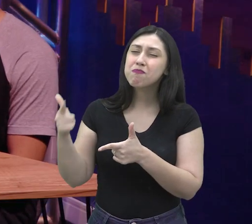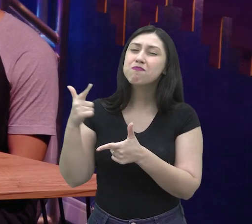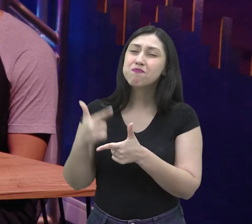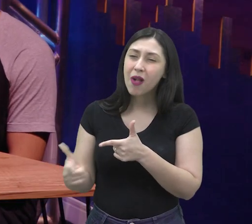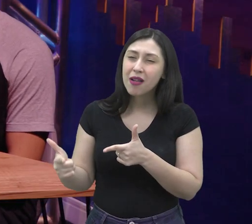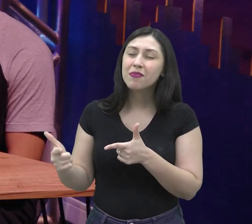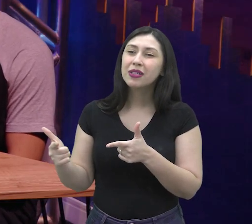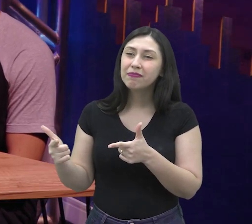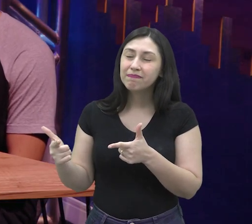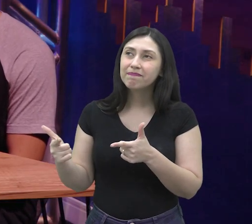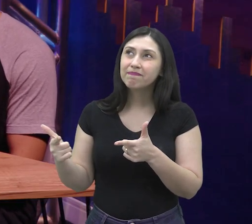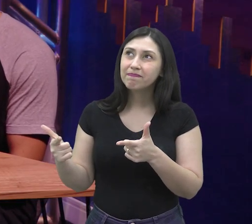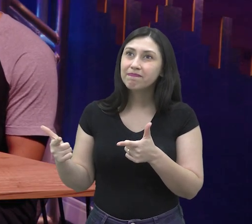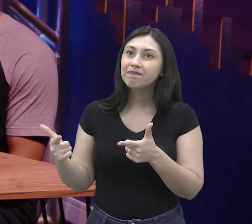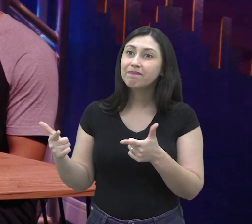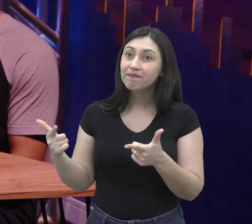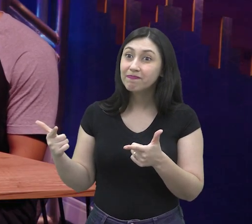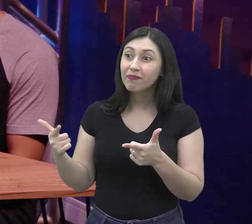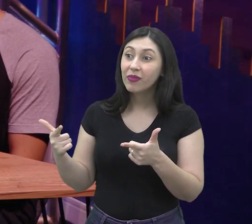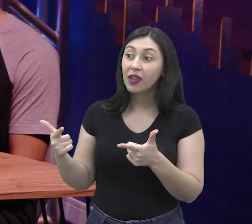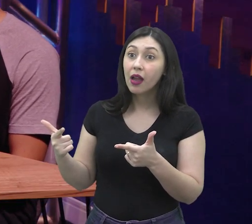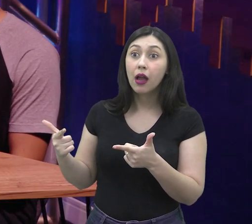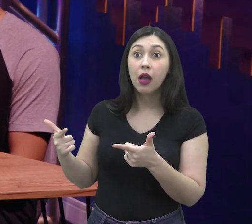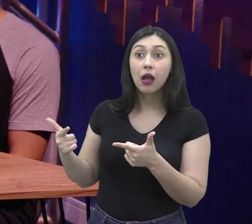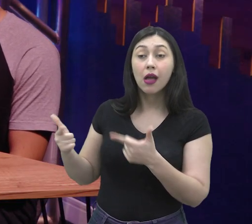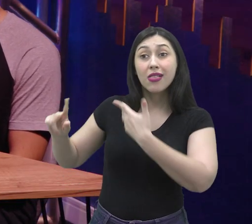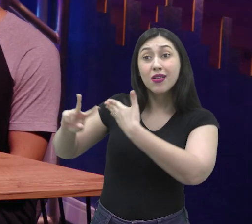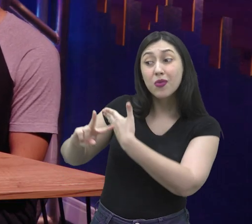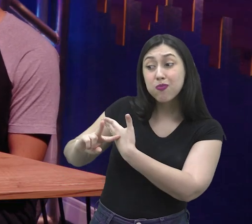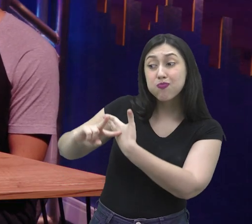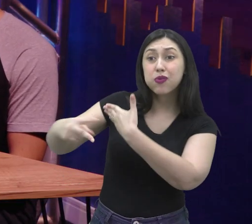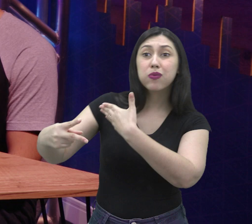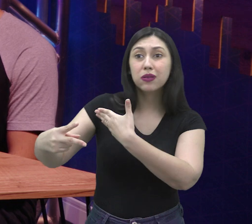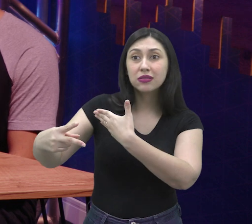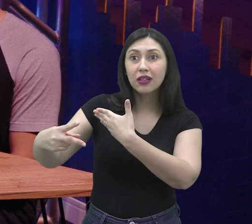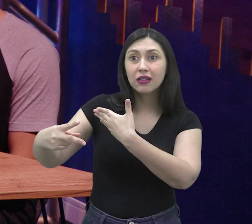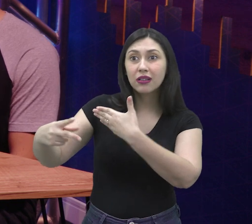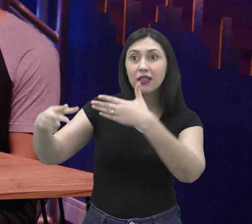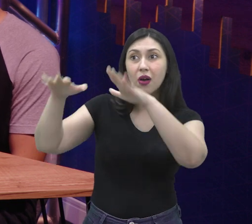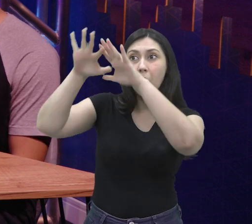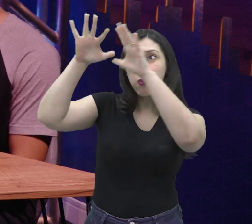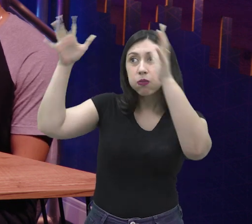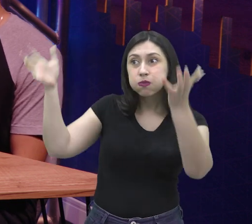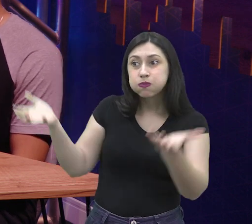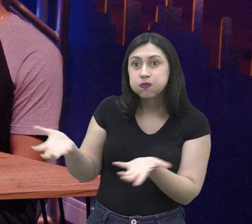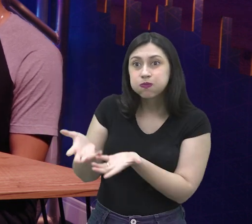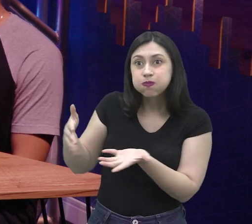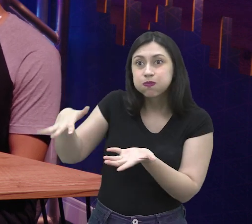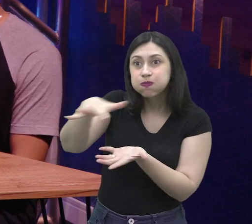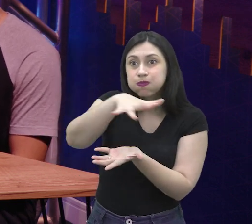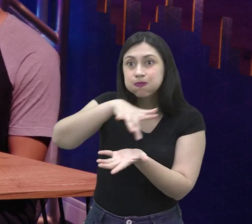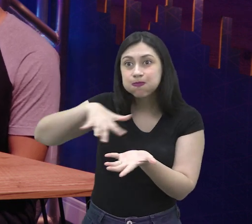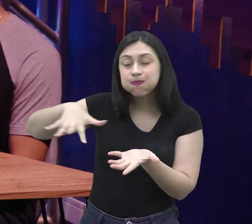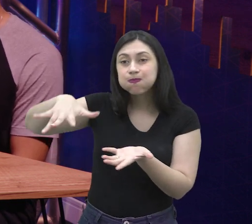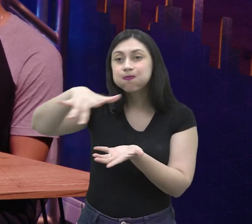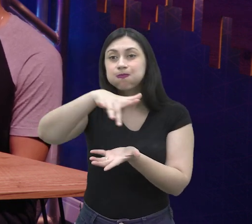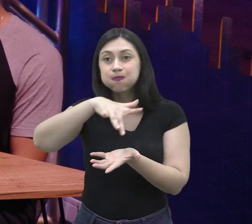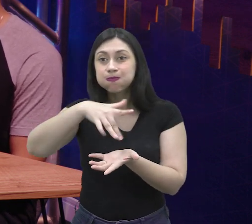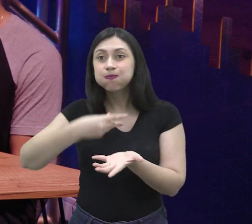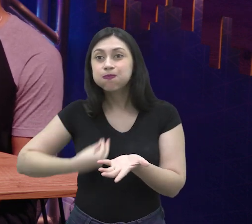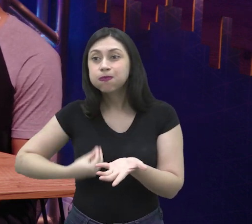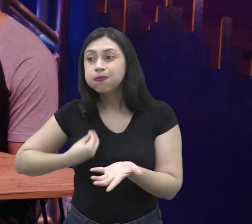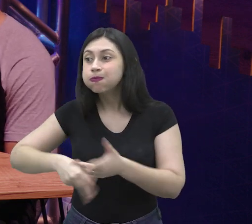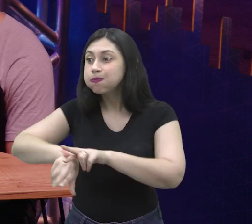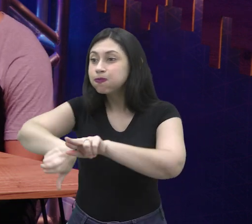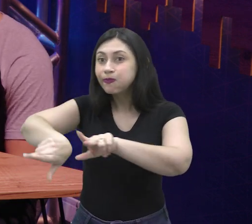Esse impacto de afetar outros biossistemas que não foram atingidos